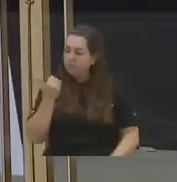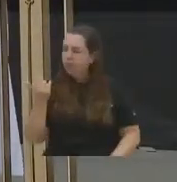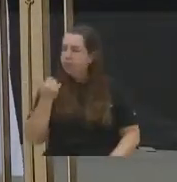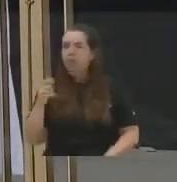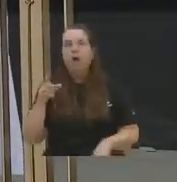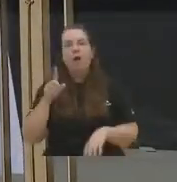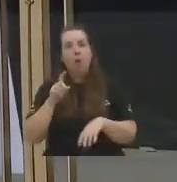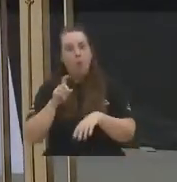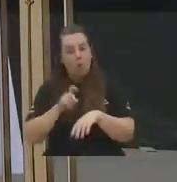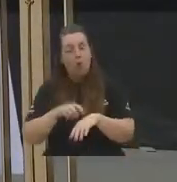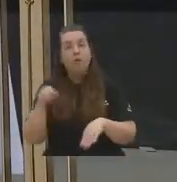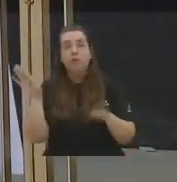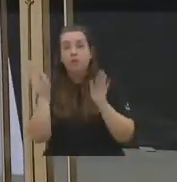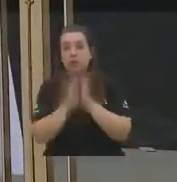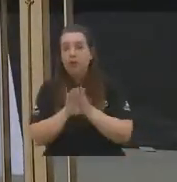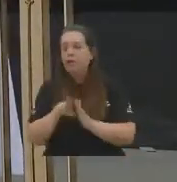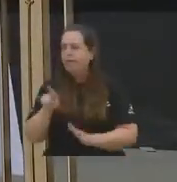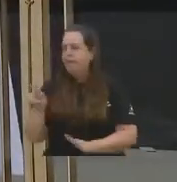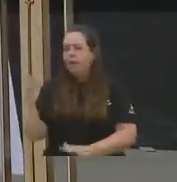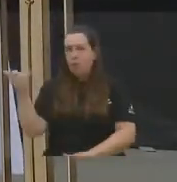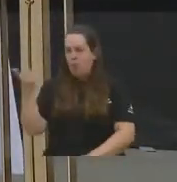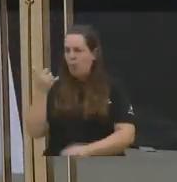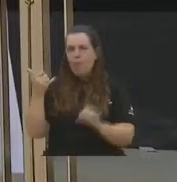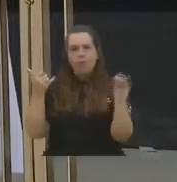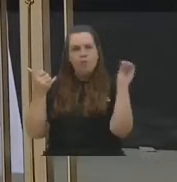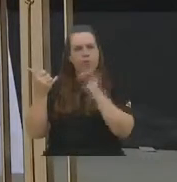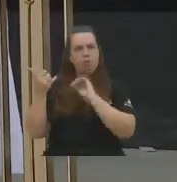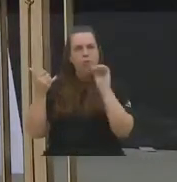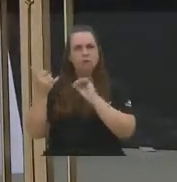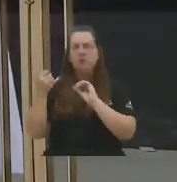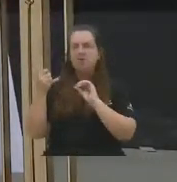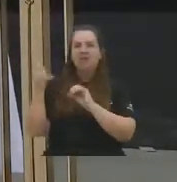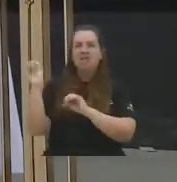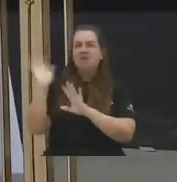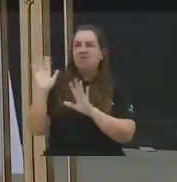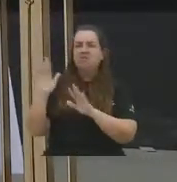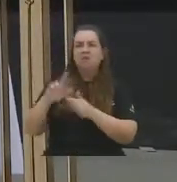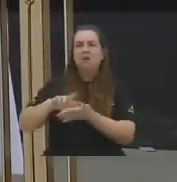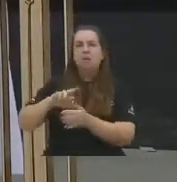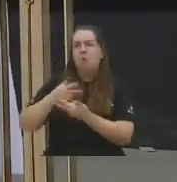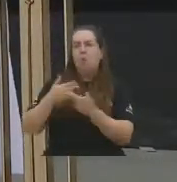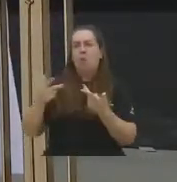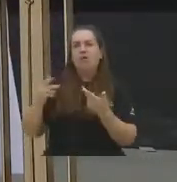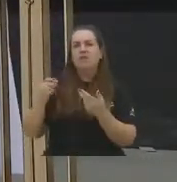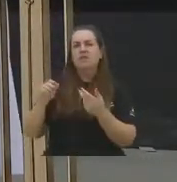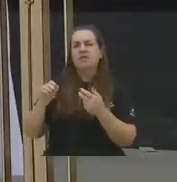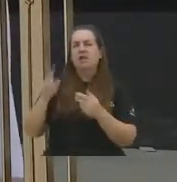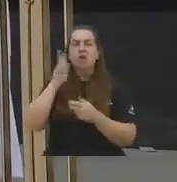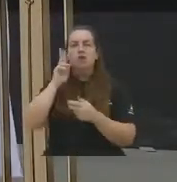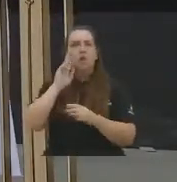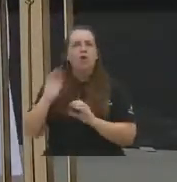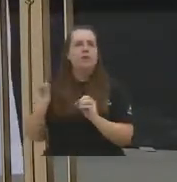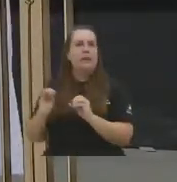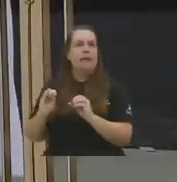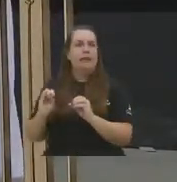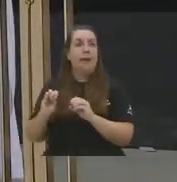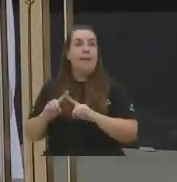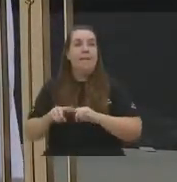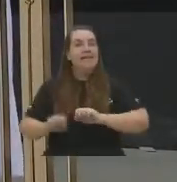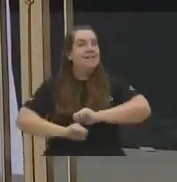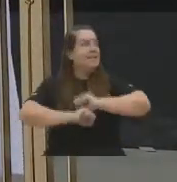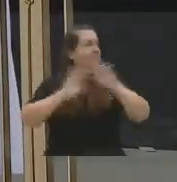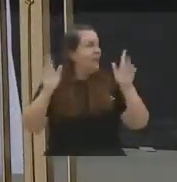hora em que Ele não falará mais em figuras, mas falará claramente. E Ele nos falou de